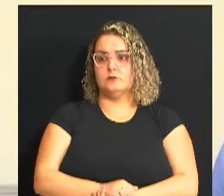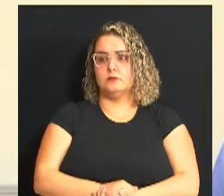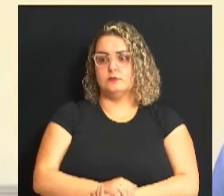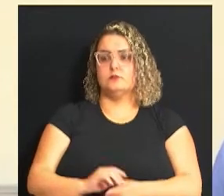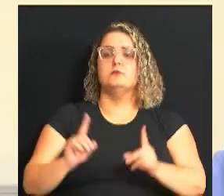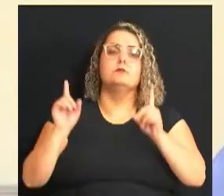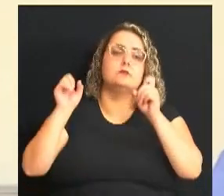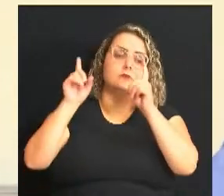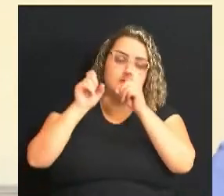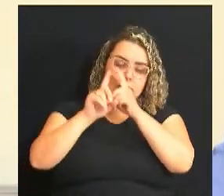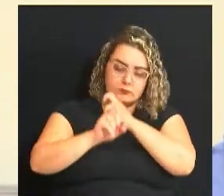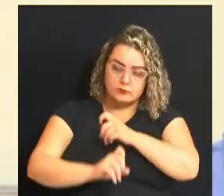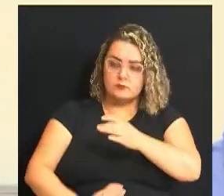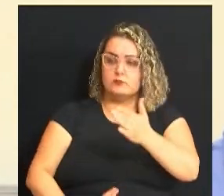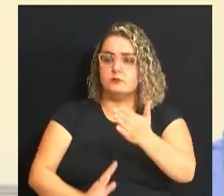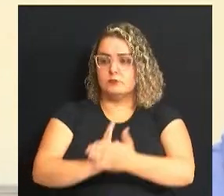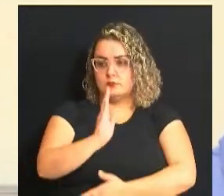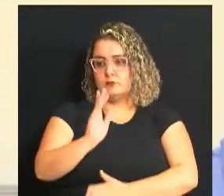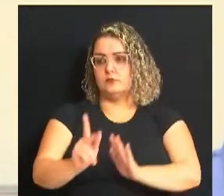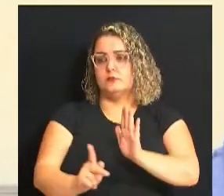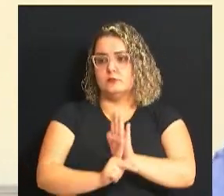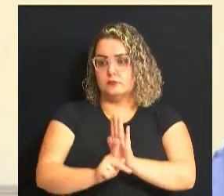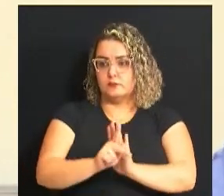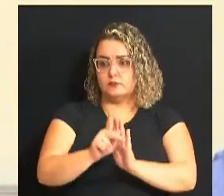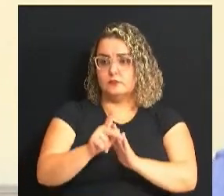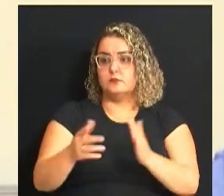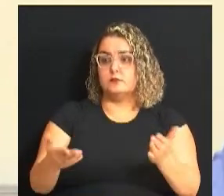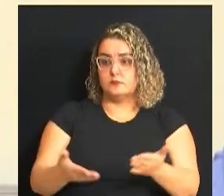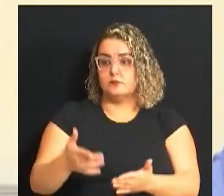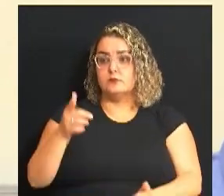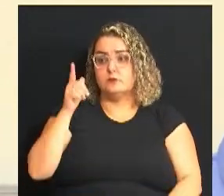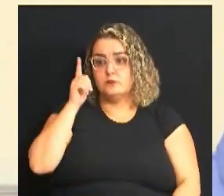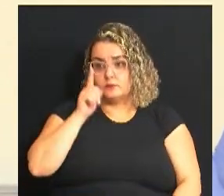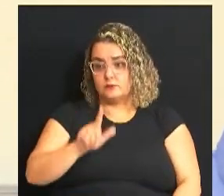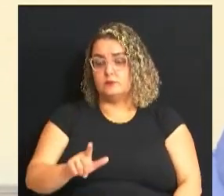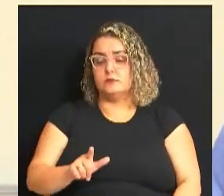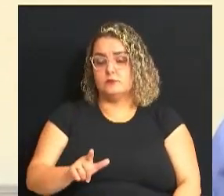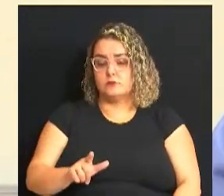difícil a aprovação desses projetos, tá? Mas agora a gente começa a colher frutos.